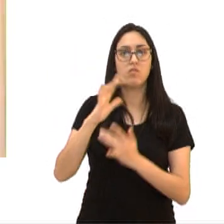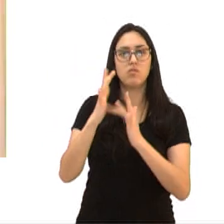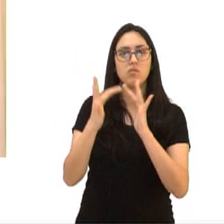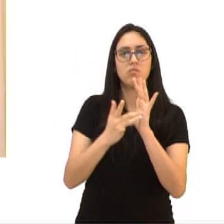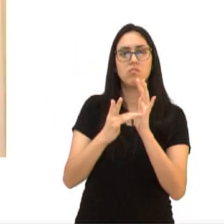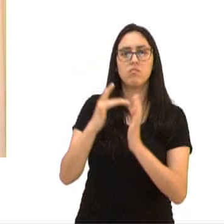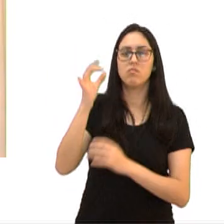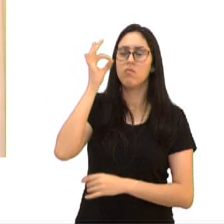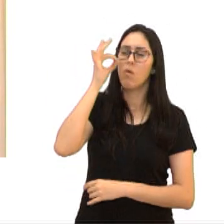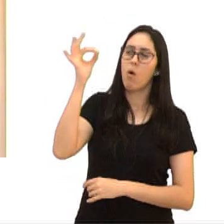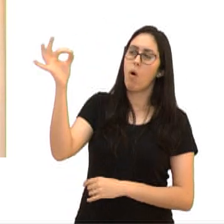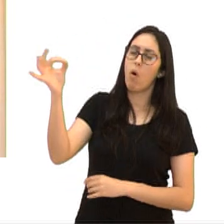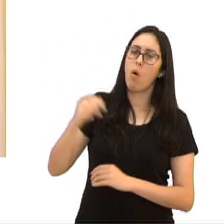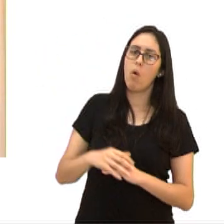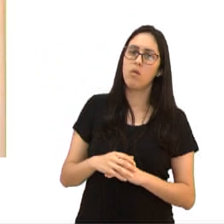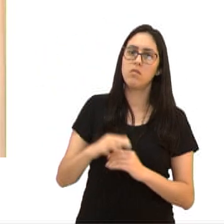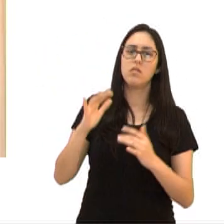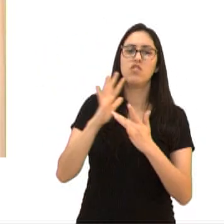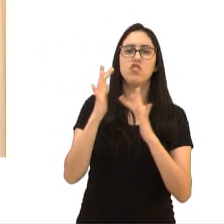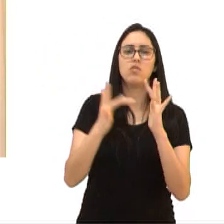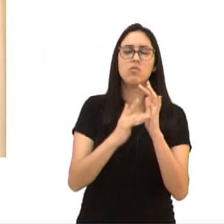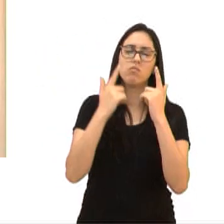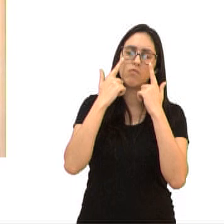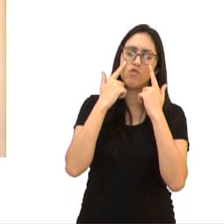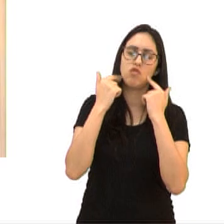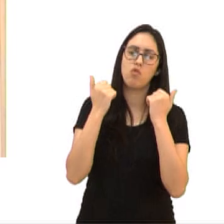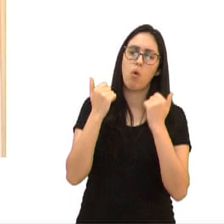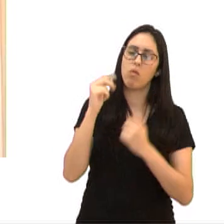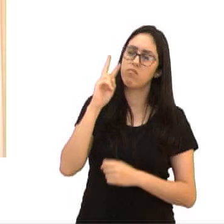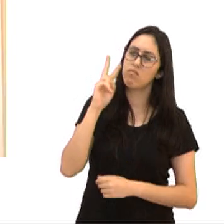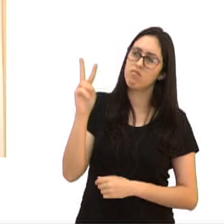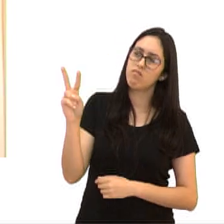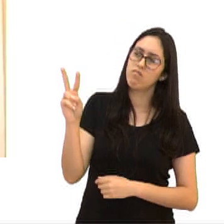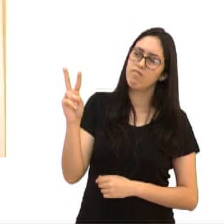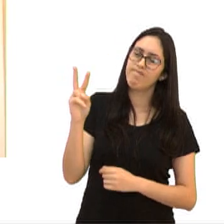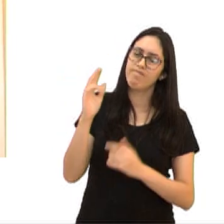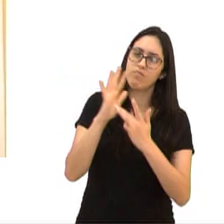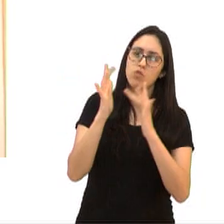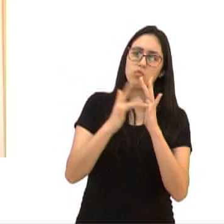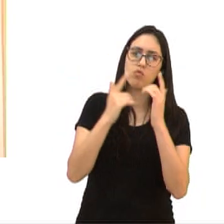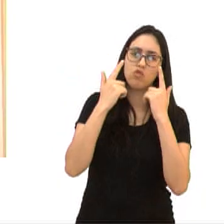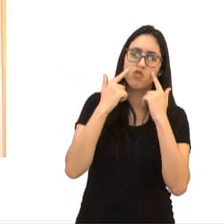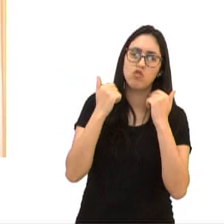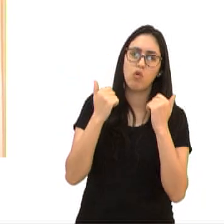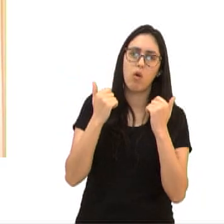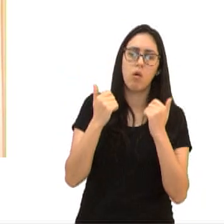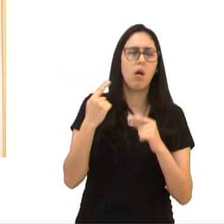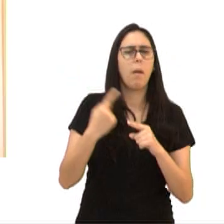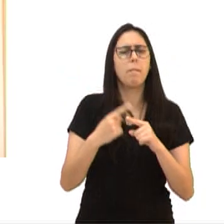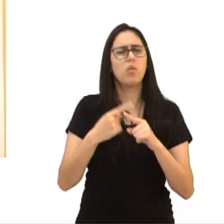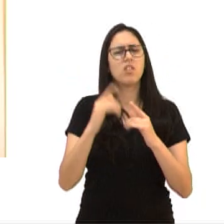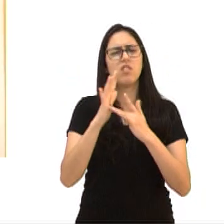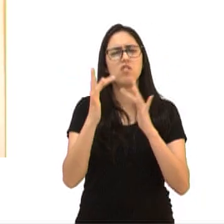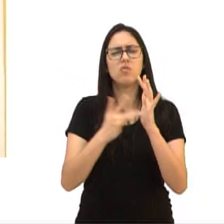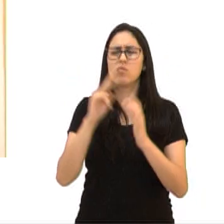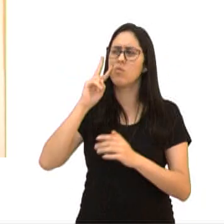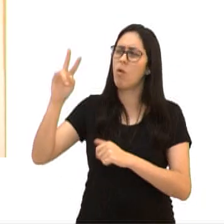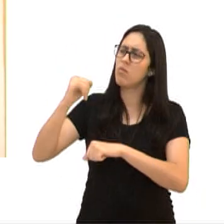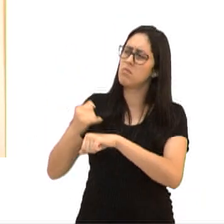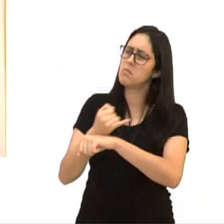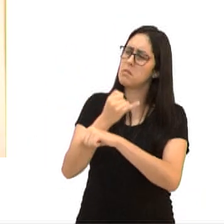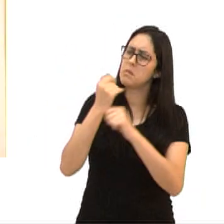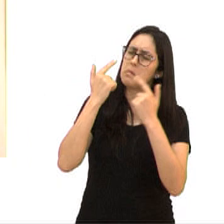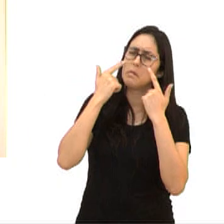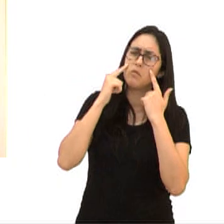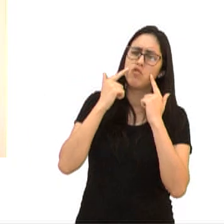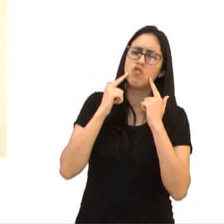Evangelho também diz que Jesus chorou. Por que Jesus chora ao olhar para Jerusalém? Ele